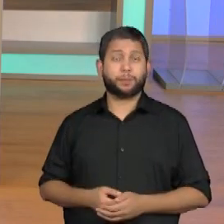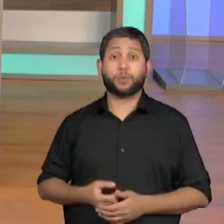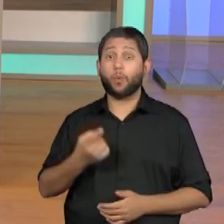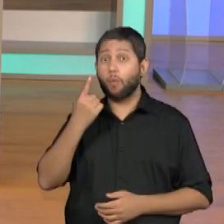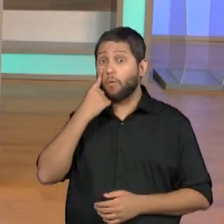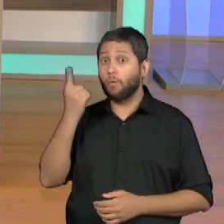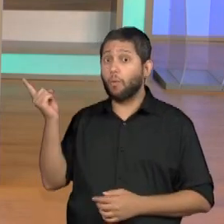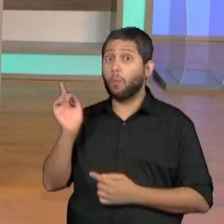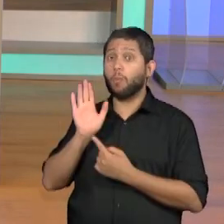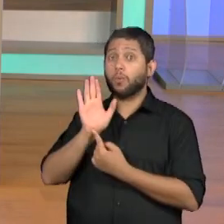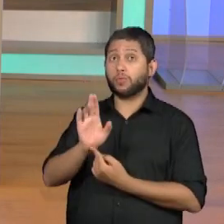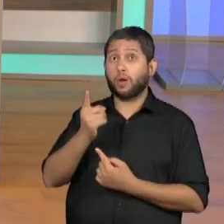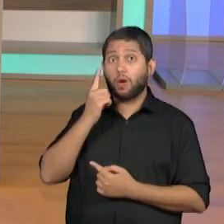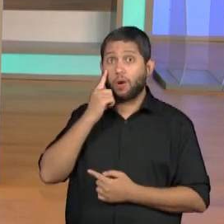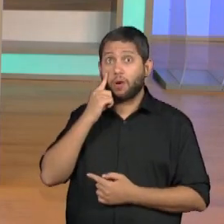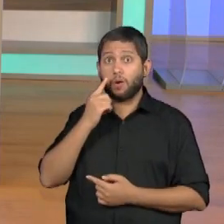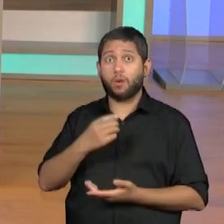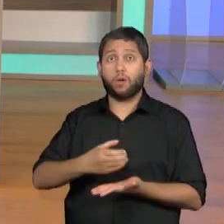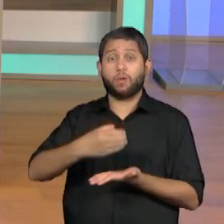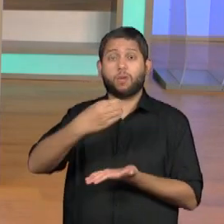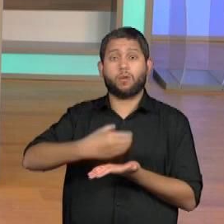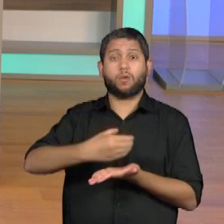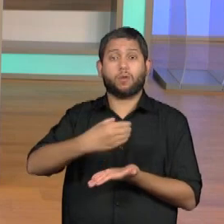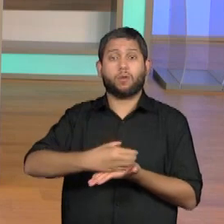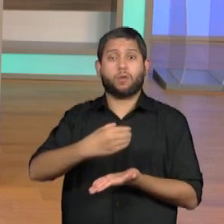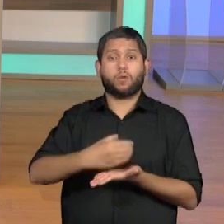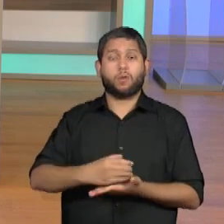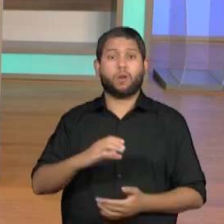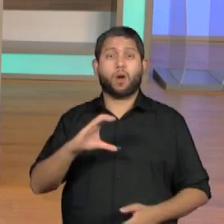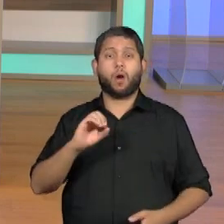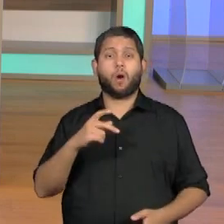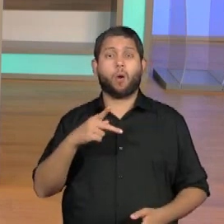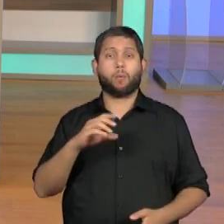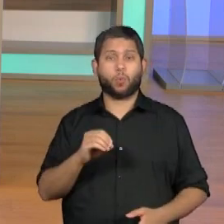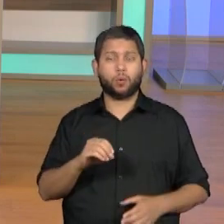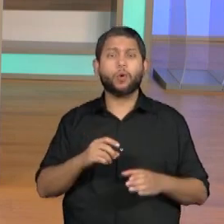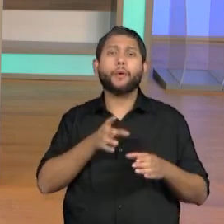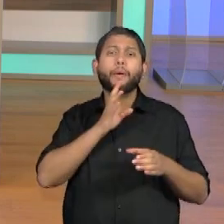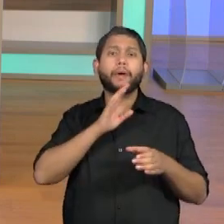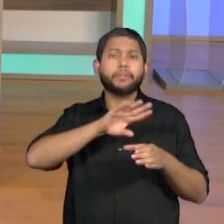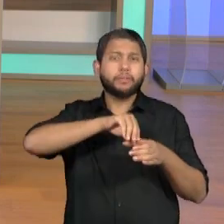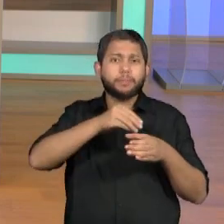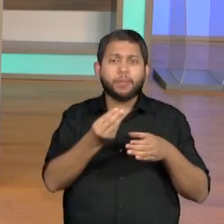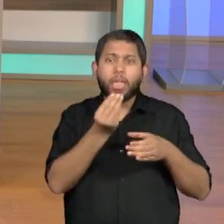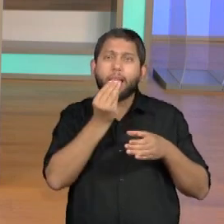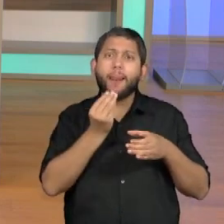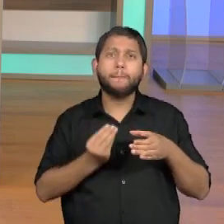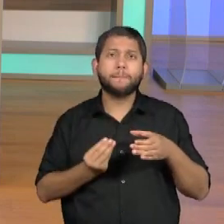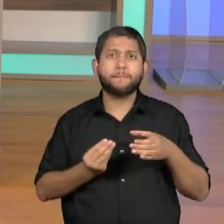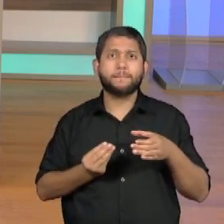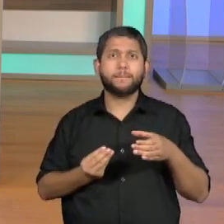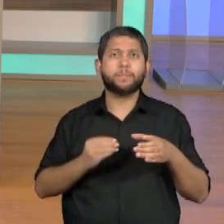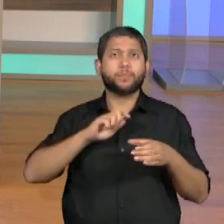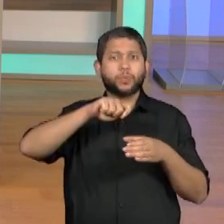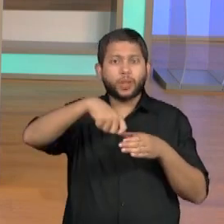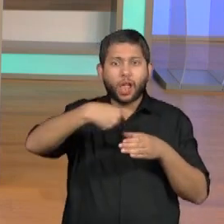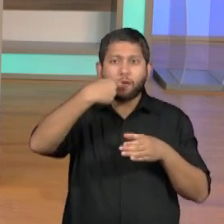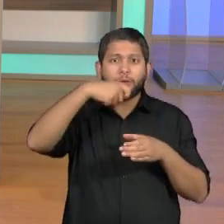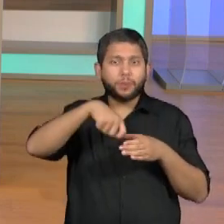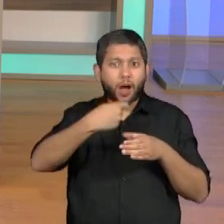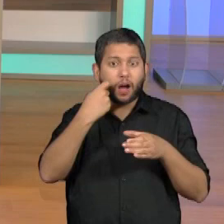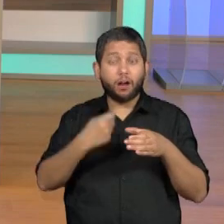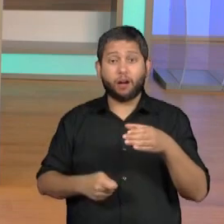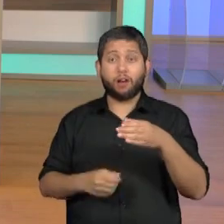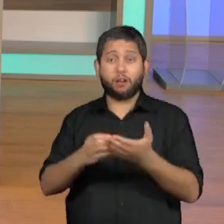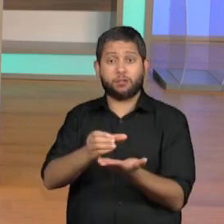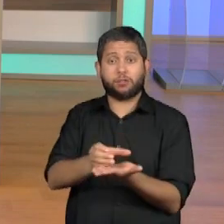aqui um copo, olha só, de iogurte. Ele tem um formato cilíndrico,